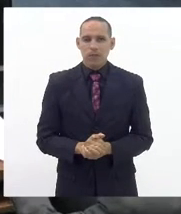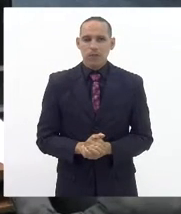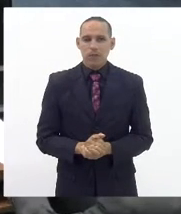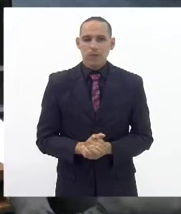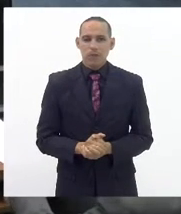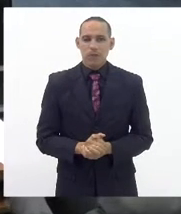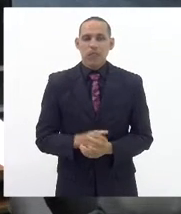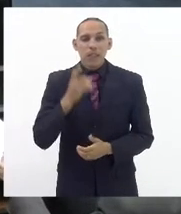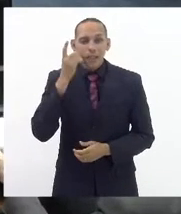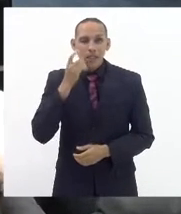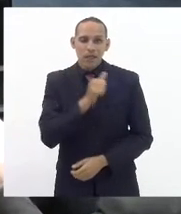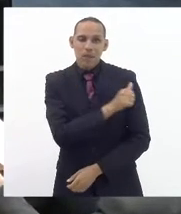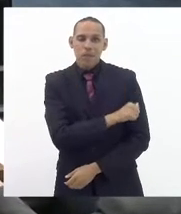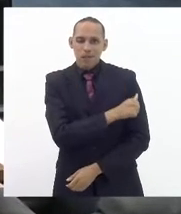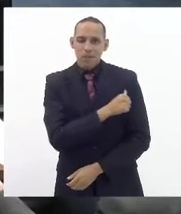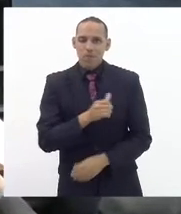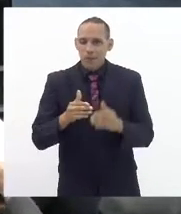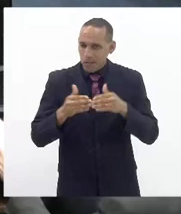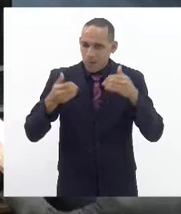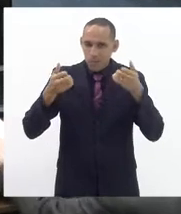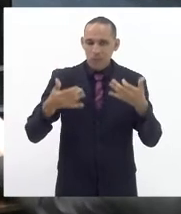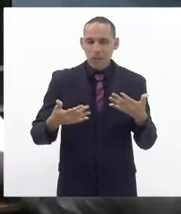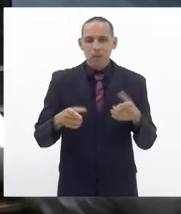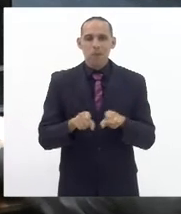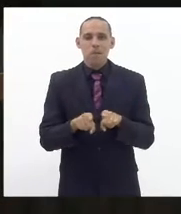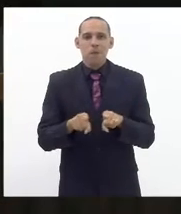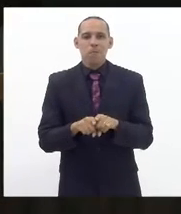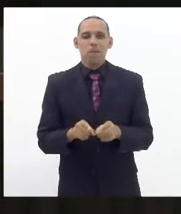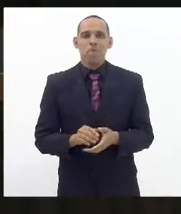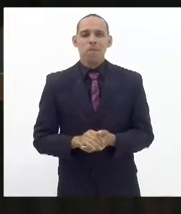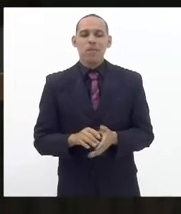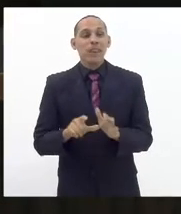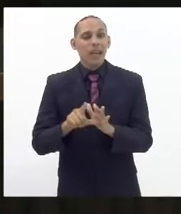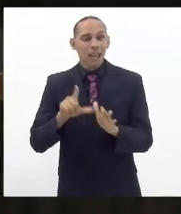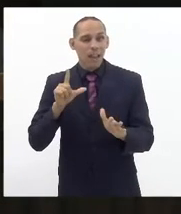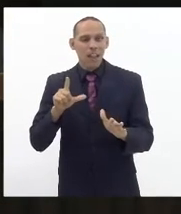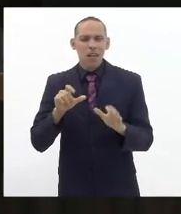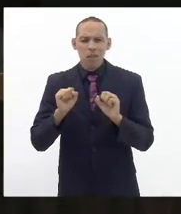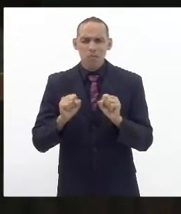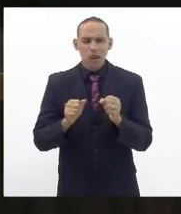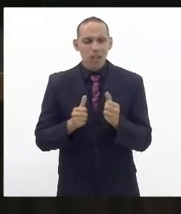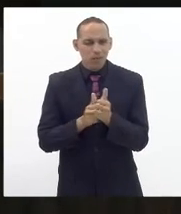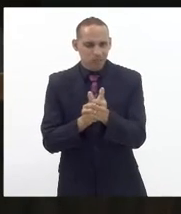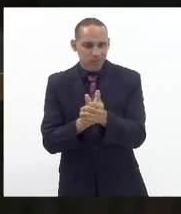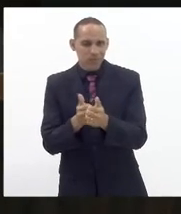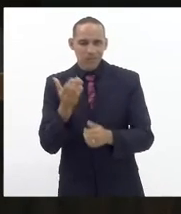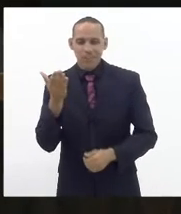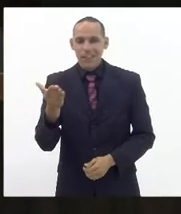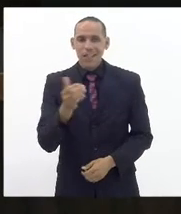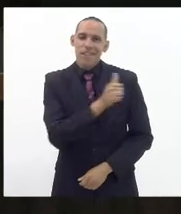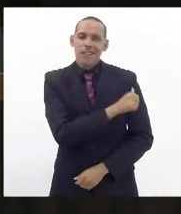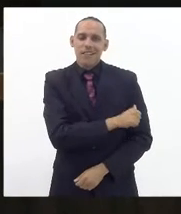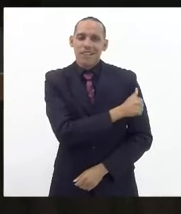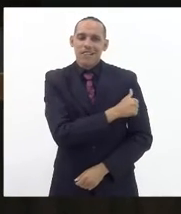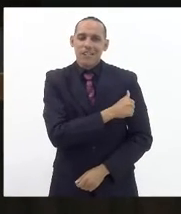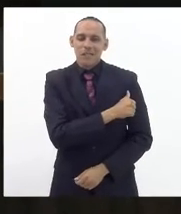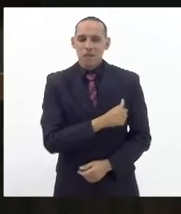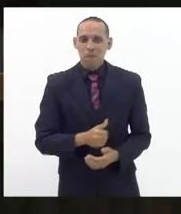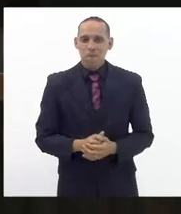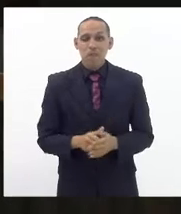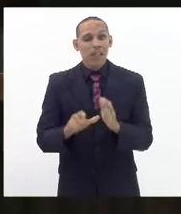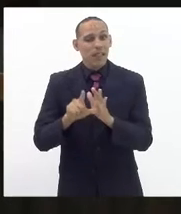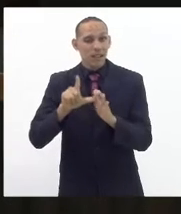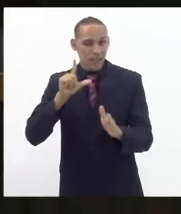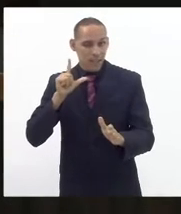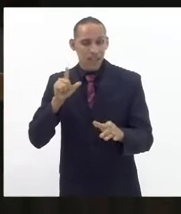enfermeira Regiane pediu também pela ordem. Antes, até pode até seguir o microfone, deputada enfermeira Regiane.